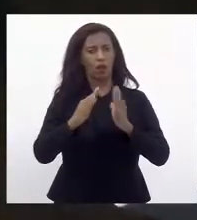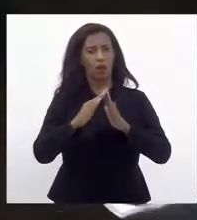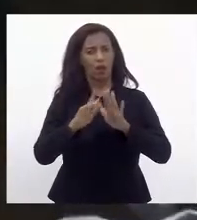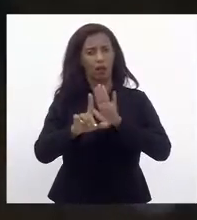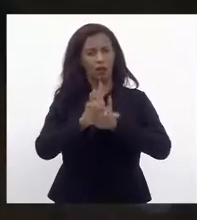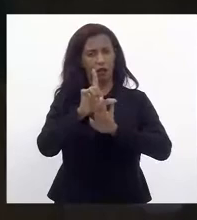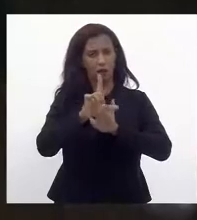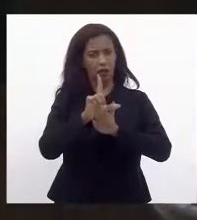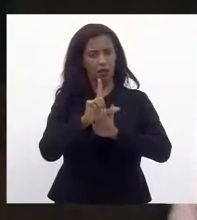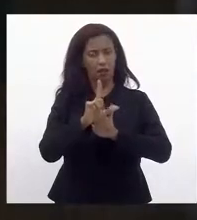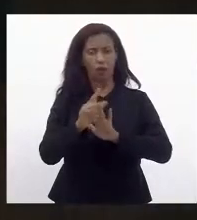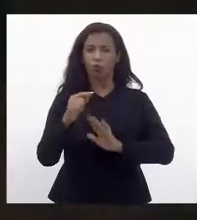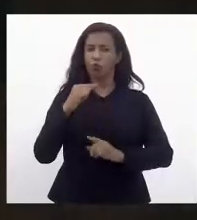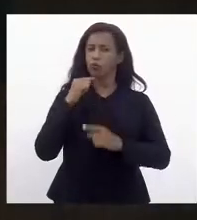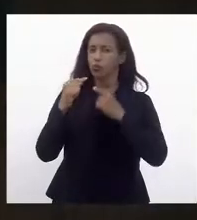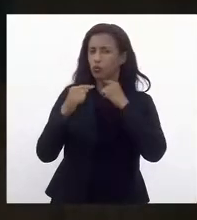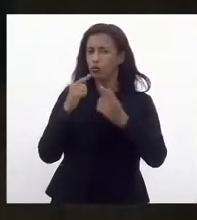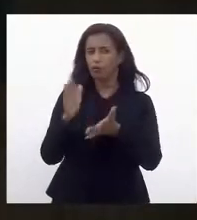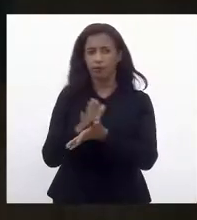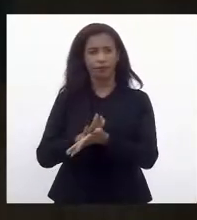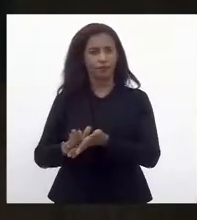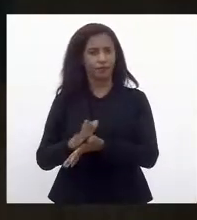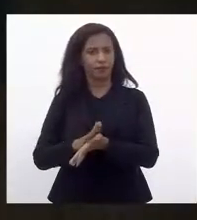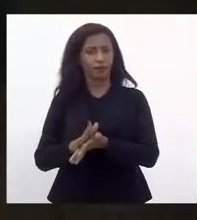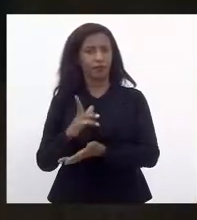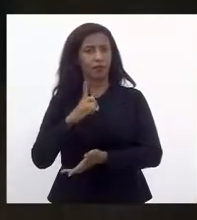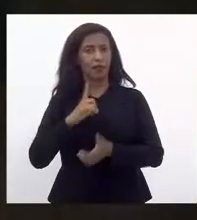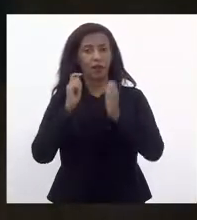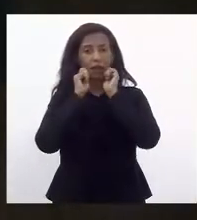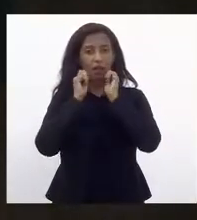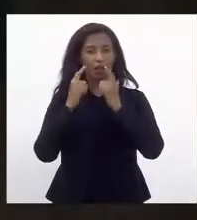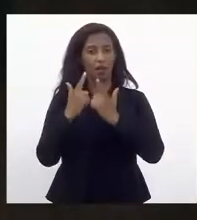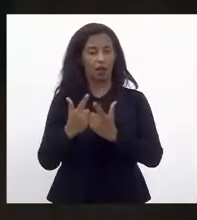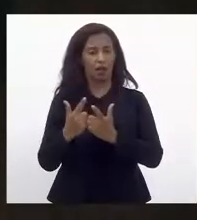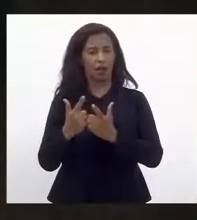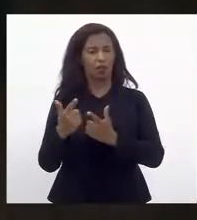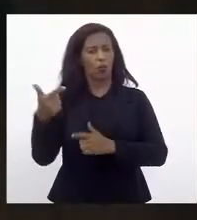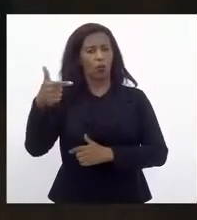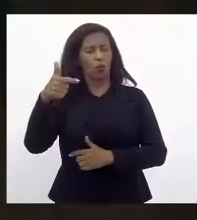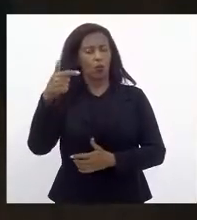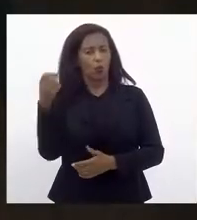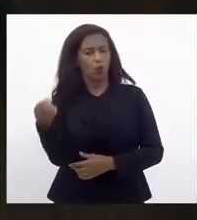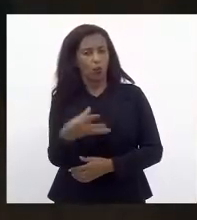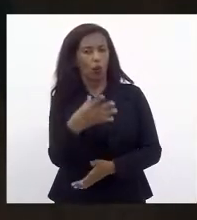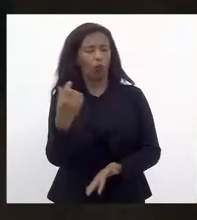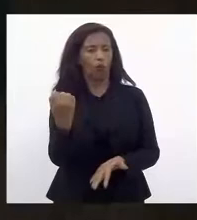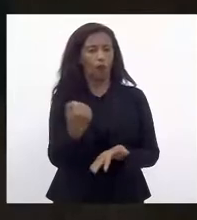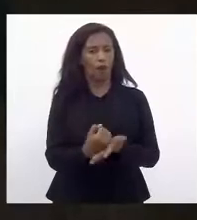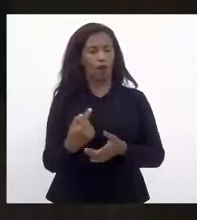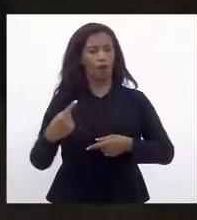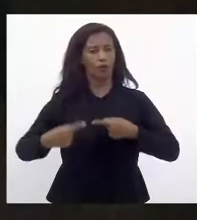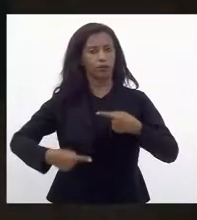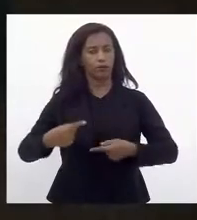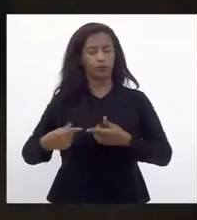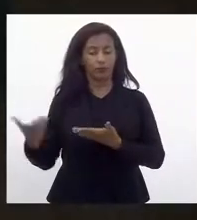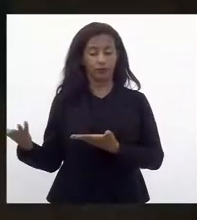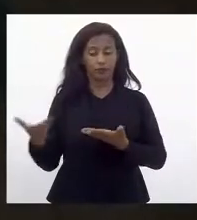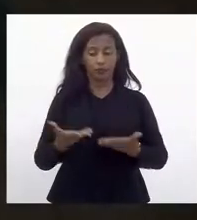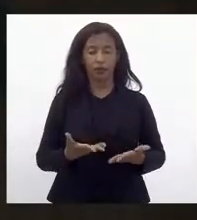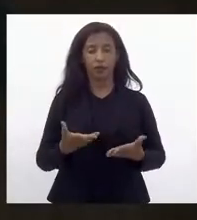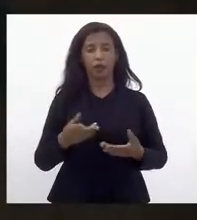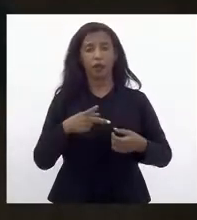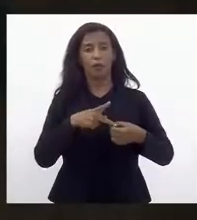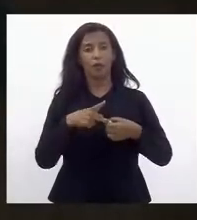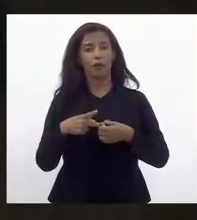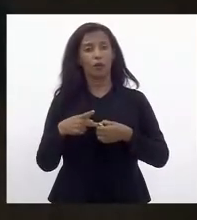legislativas. Sem dúvida nenhuma, a Assembleia do Rio de Janeiro vai abrir um novo marco com esse debate, trazendo a